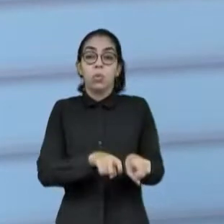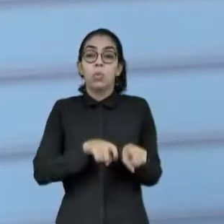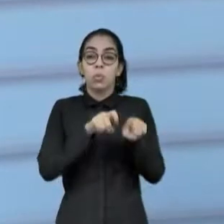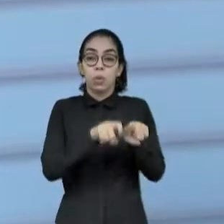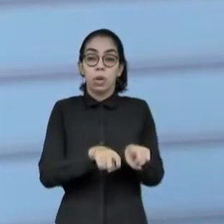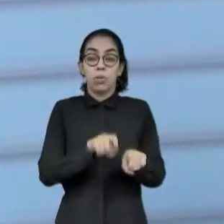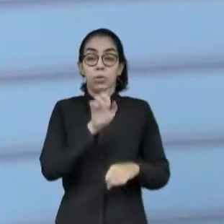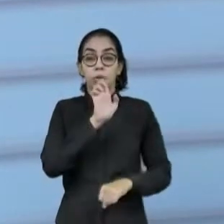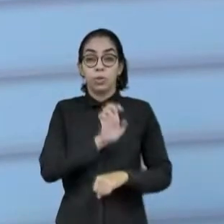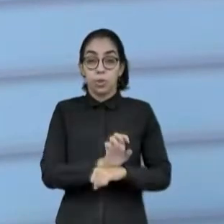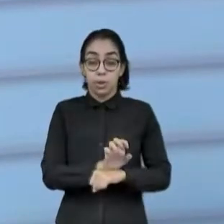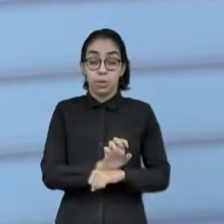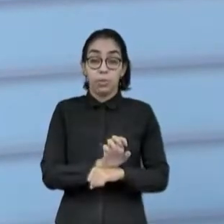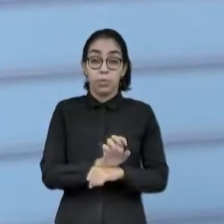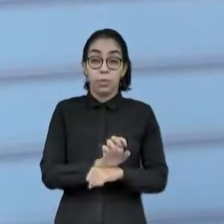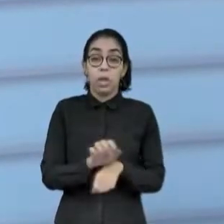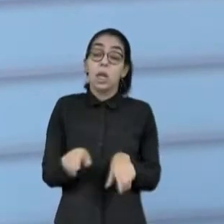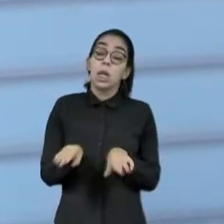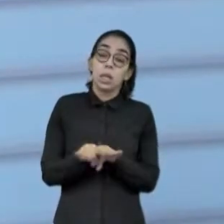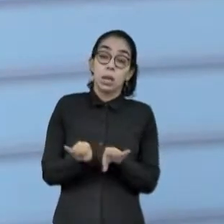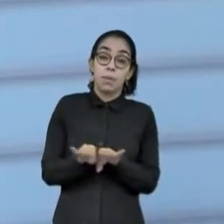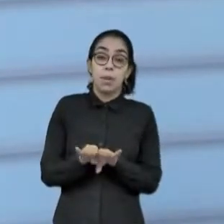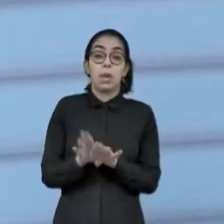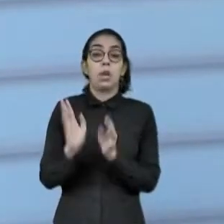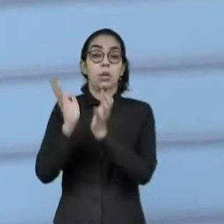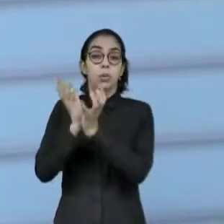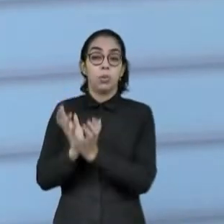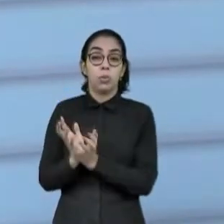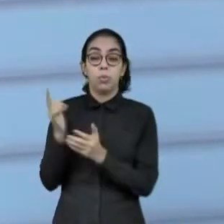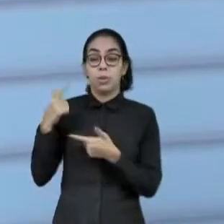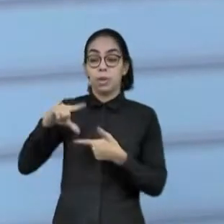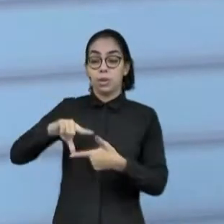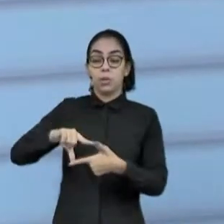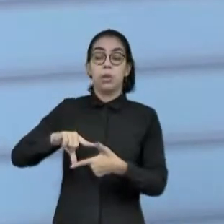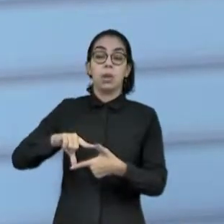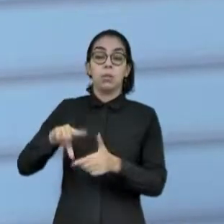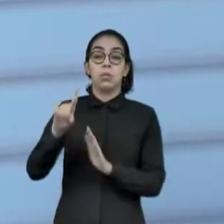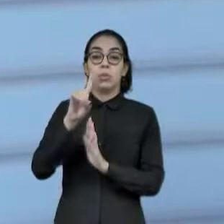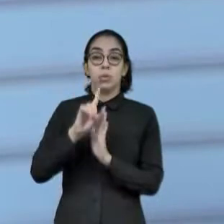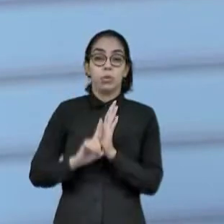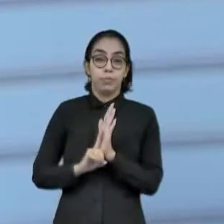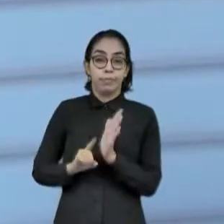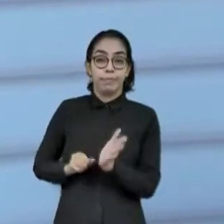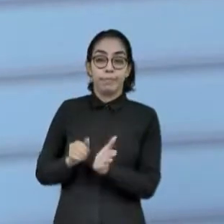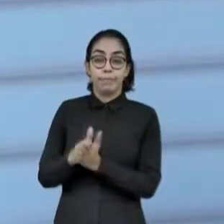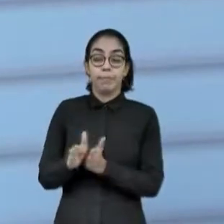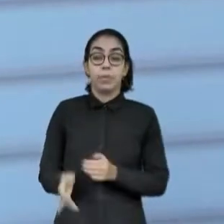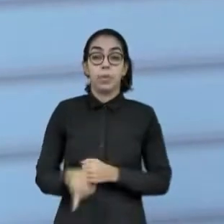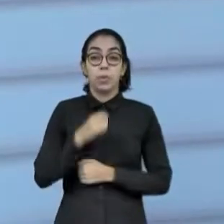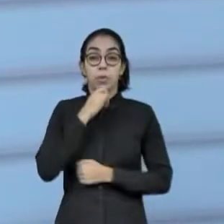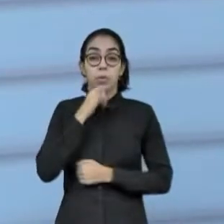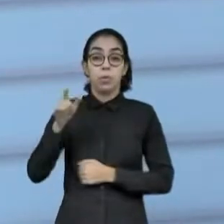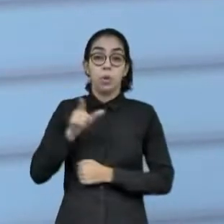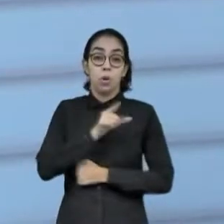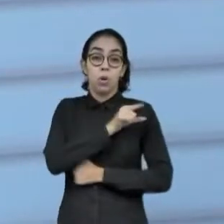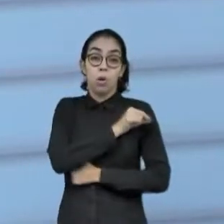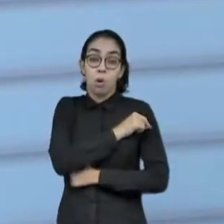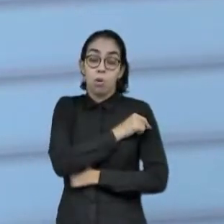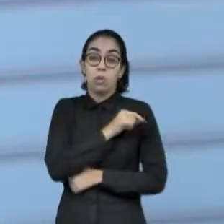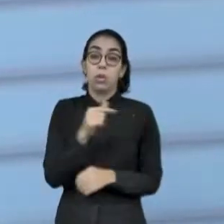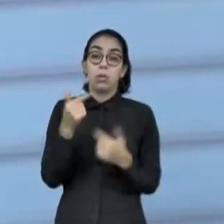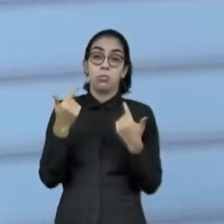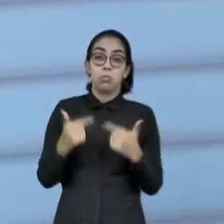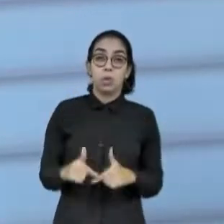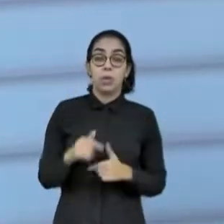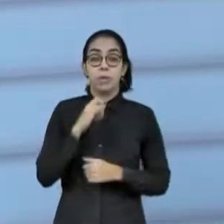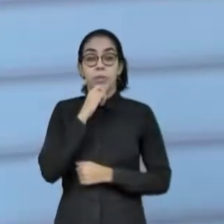as tradicionais que, enfim, tiveram alguns direitos violados, né, como o não respeito à ordem de vacinação, muitas vezes, dos